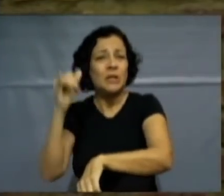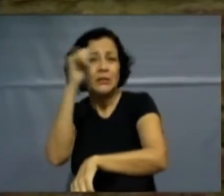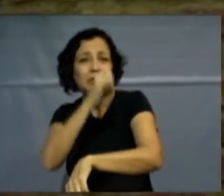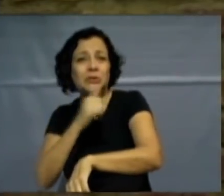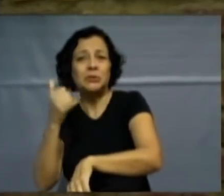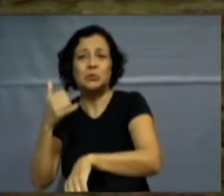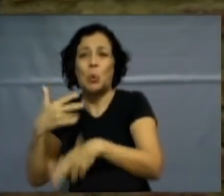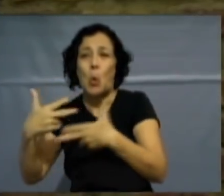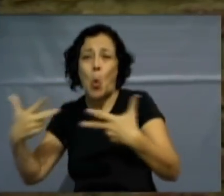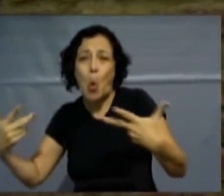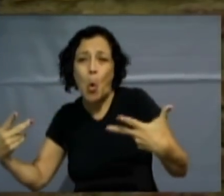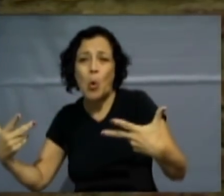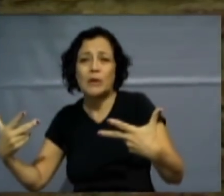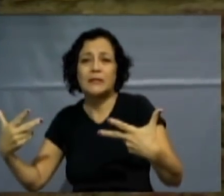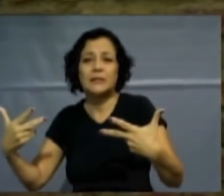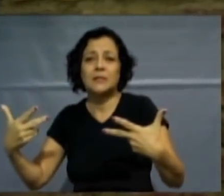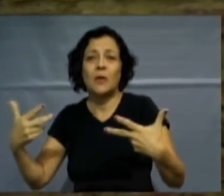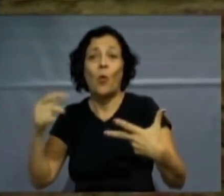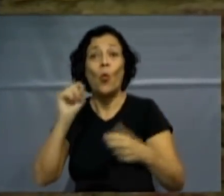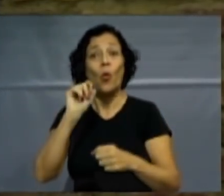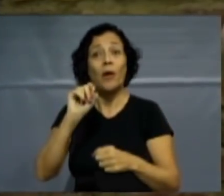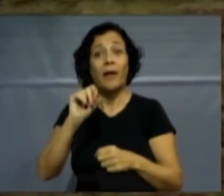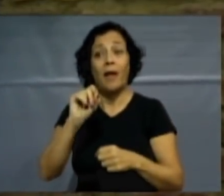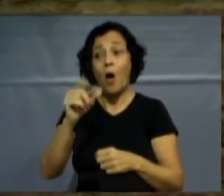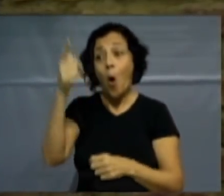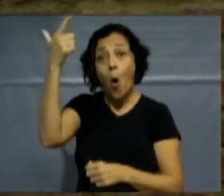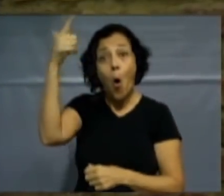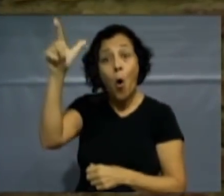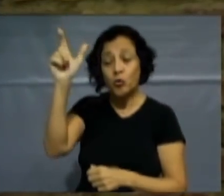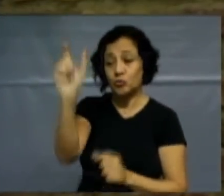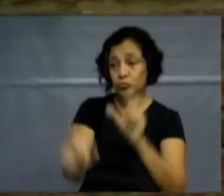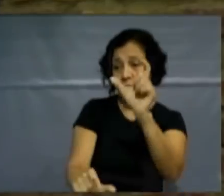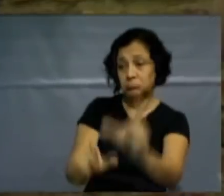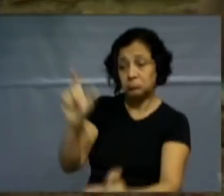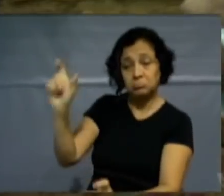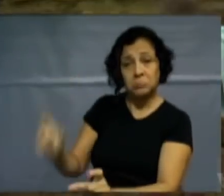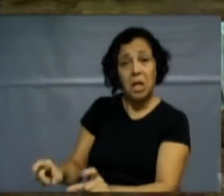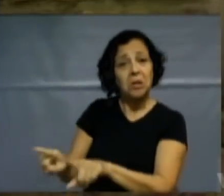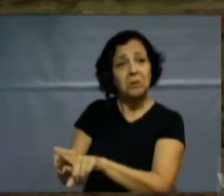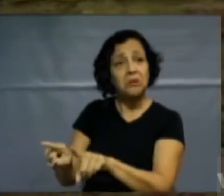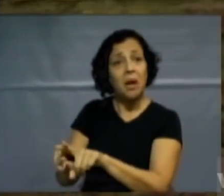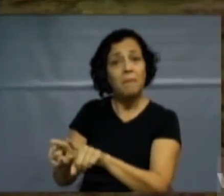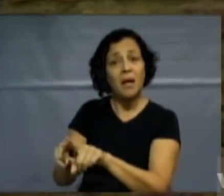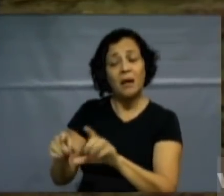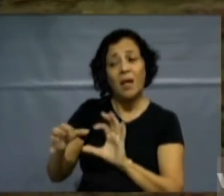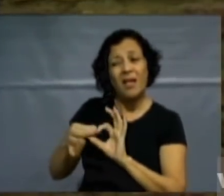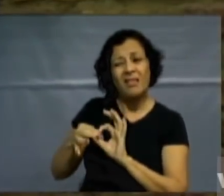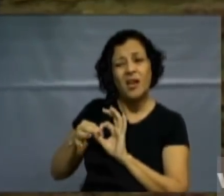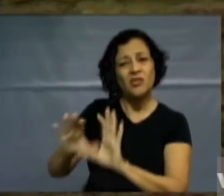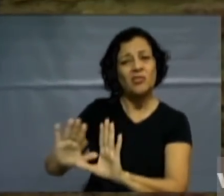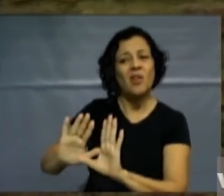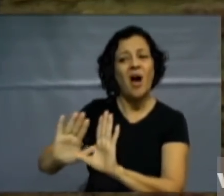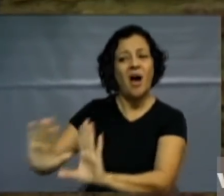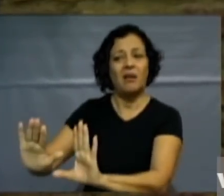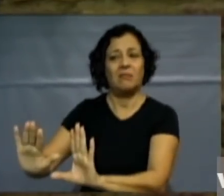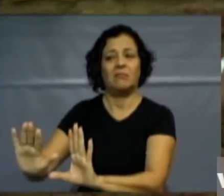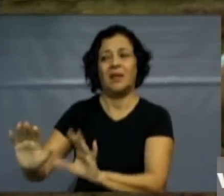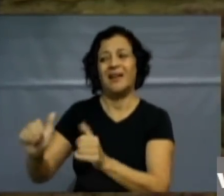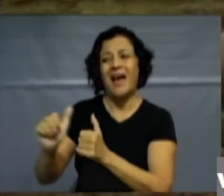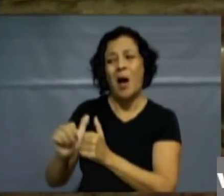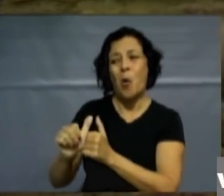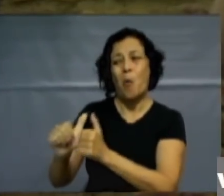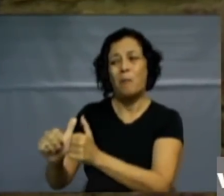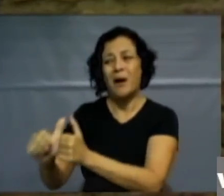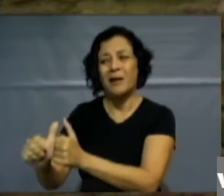a circuncisão. Outros irmãos que, inclusive, até deixaram um pouco de lado a peregrinação, porque